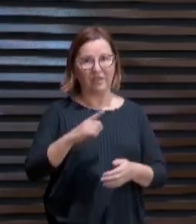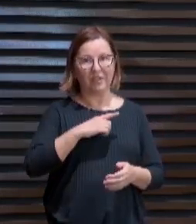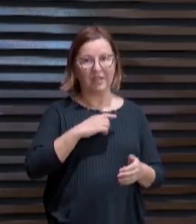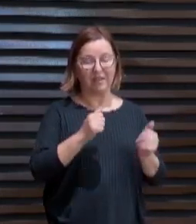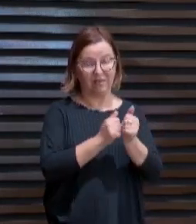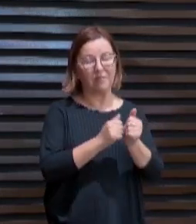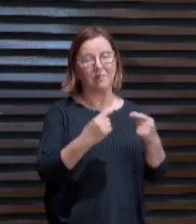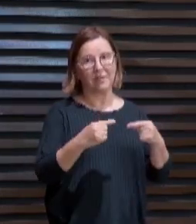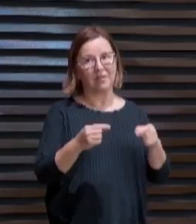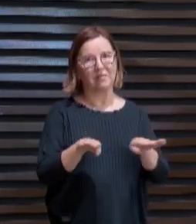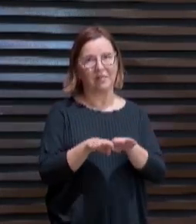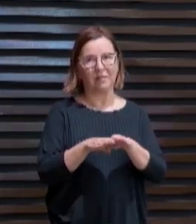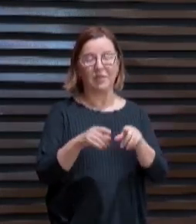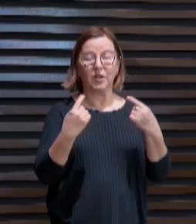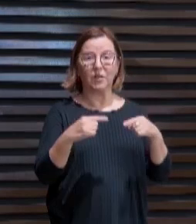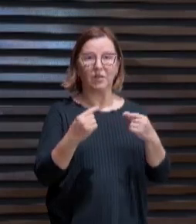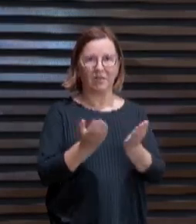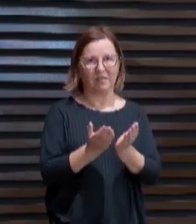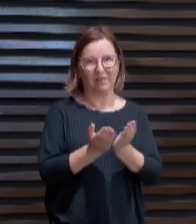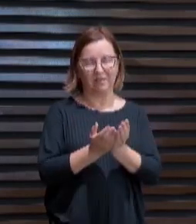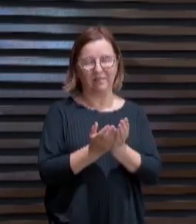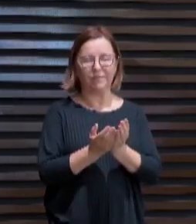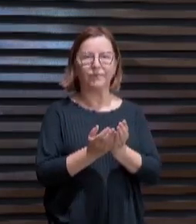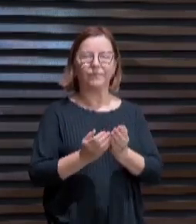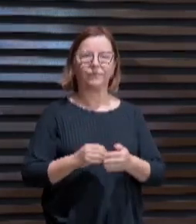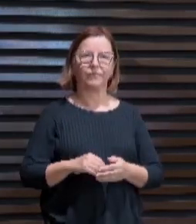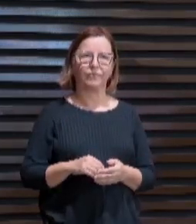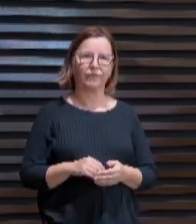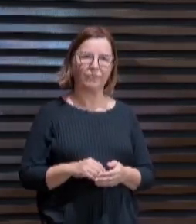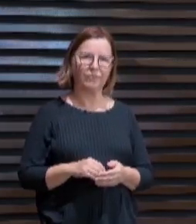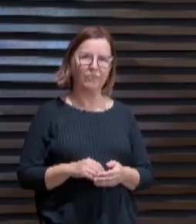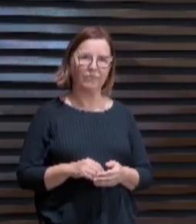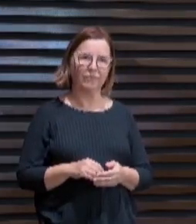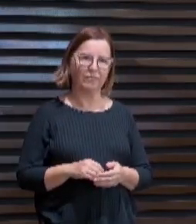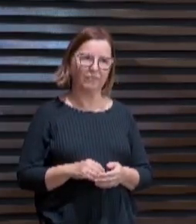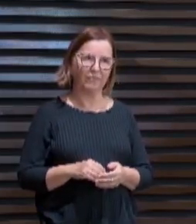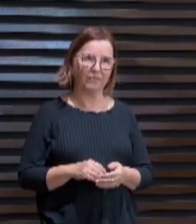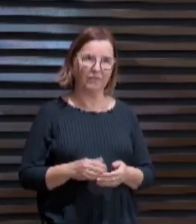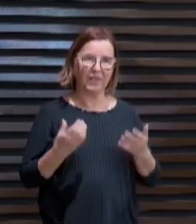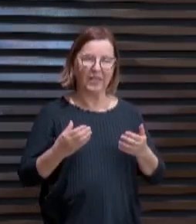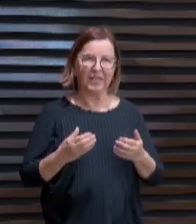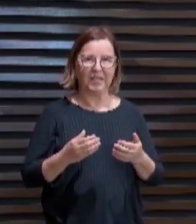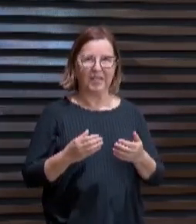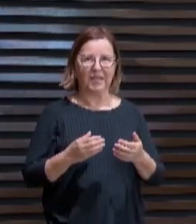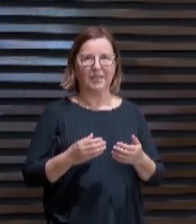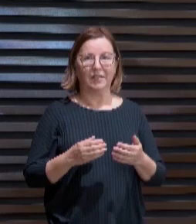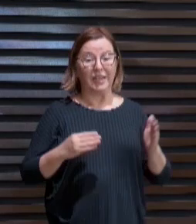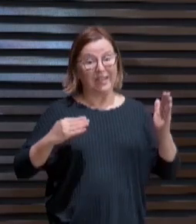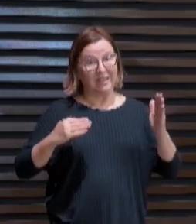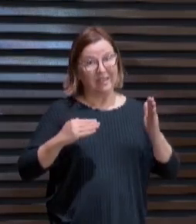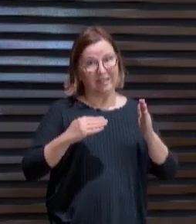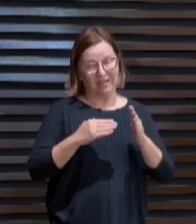coisas. As outras coisas, elas entram como maneiras de atarem as mãos das pessoas. No